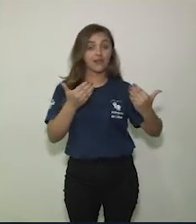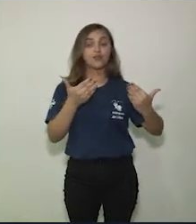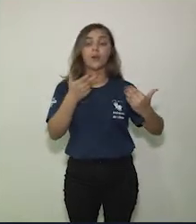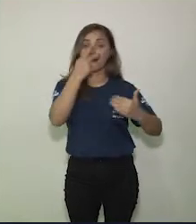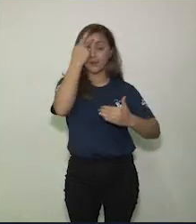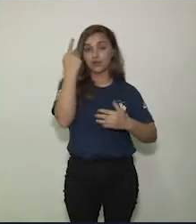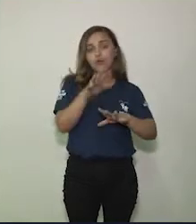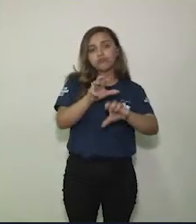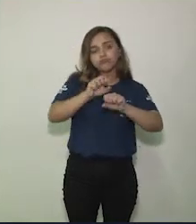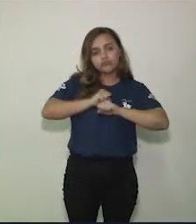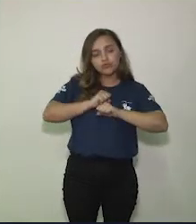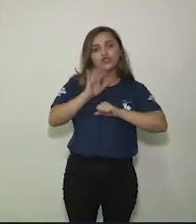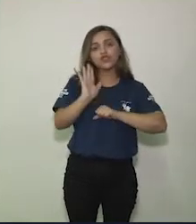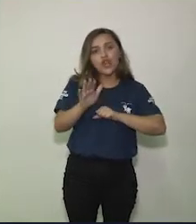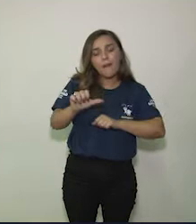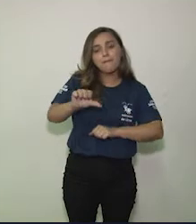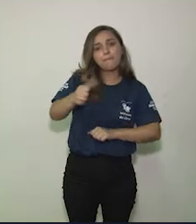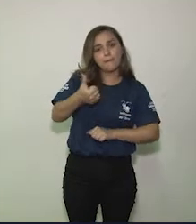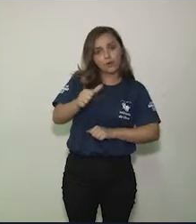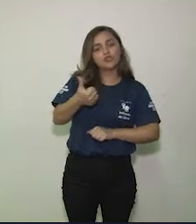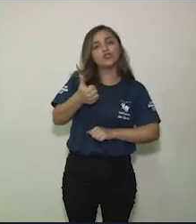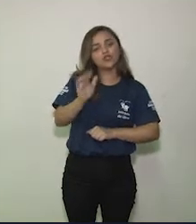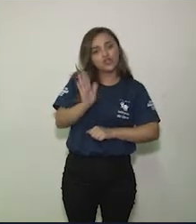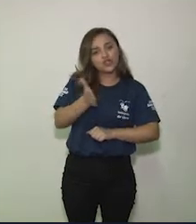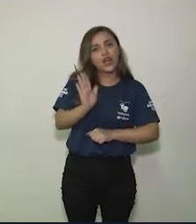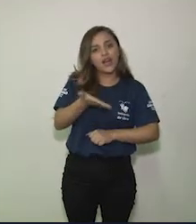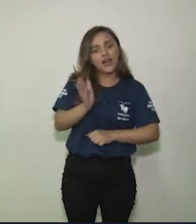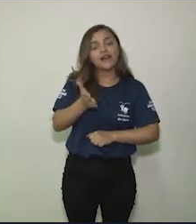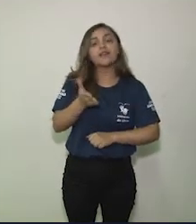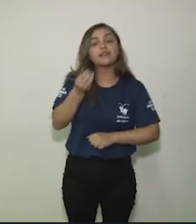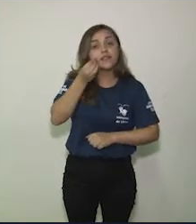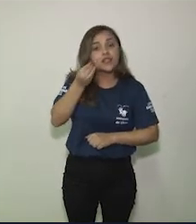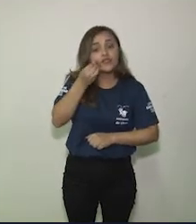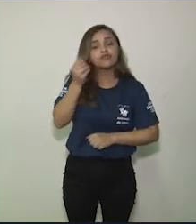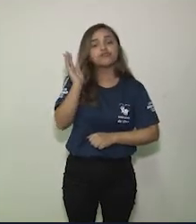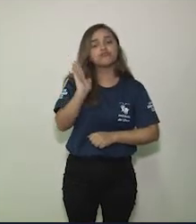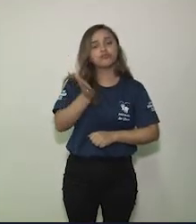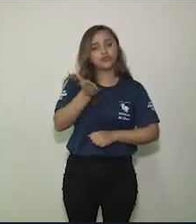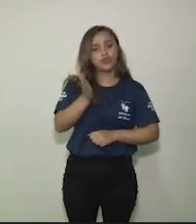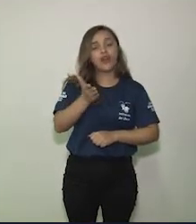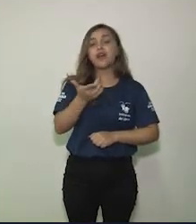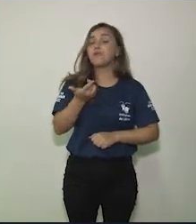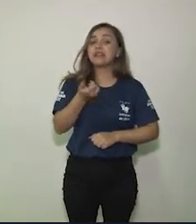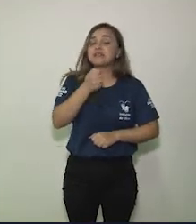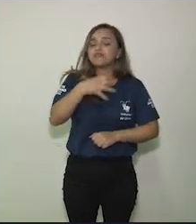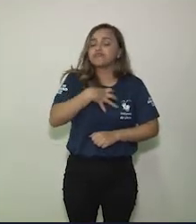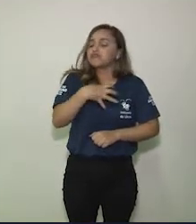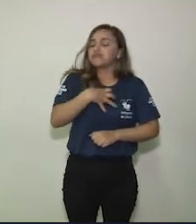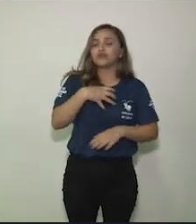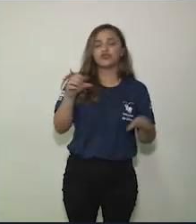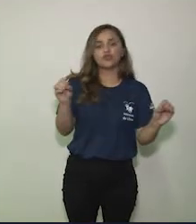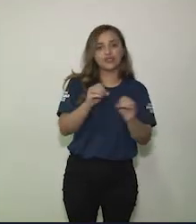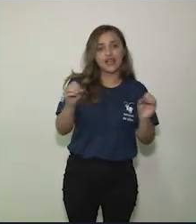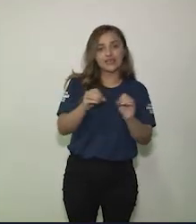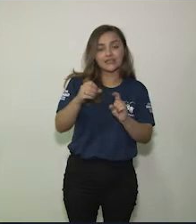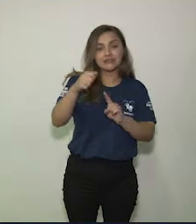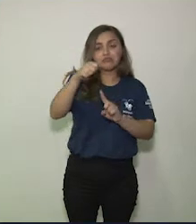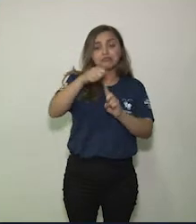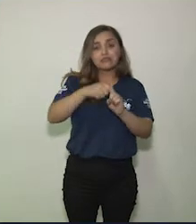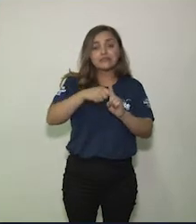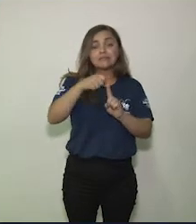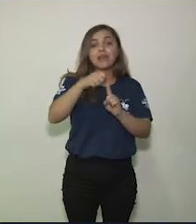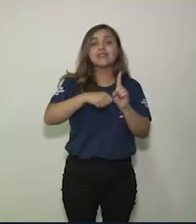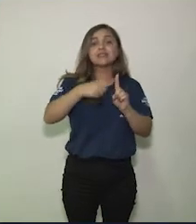SARS-CoV positivo, independente de ter ou não sintoma nos 3 meses anteriores. O que é que a gente